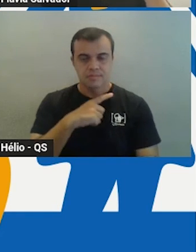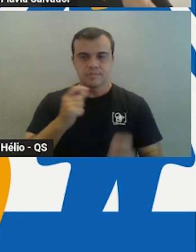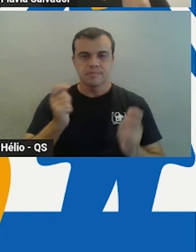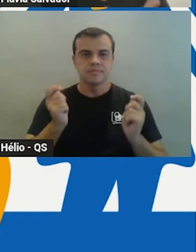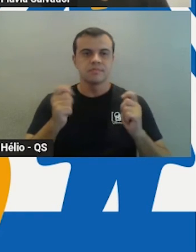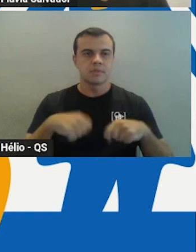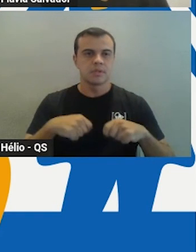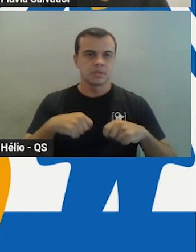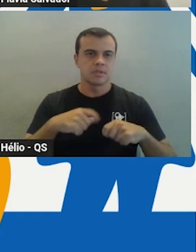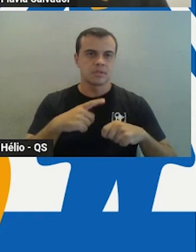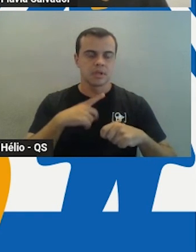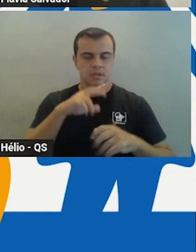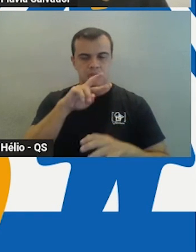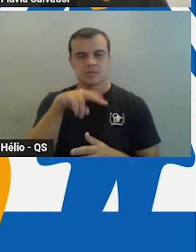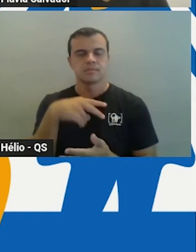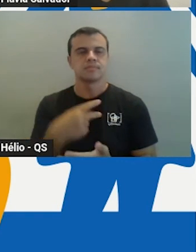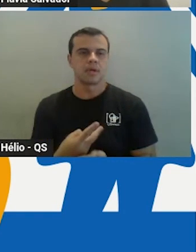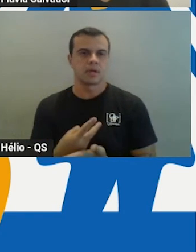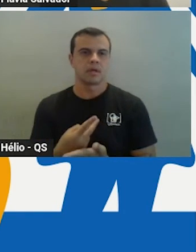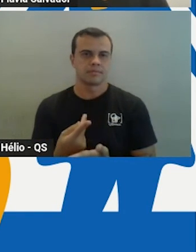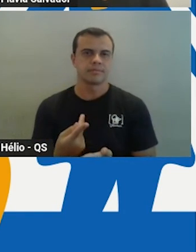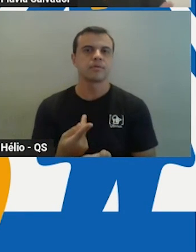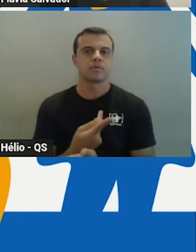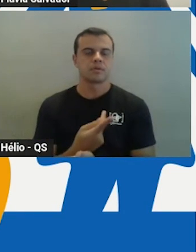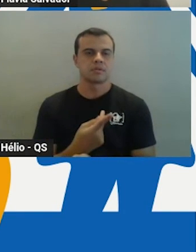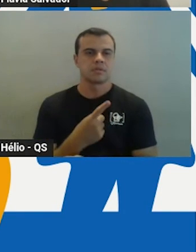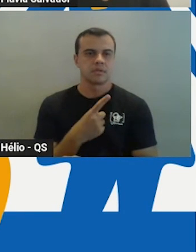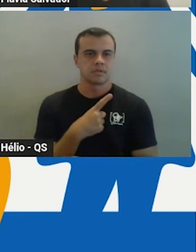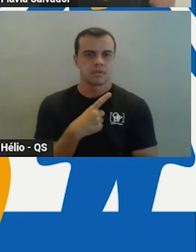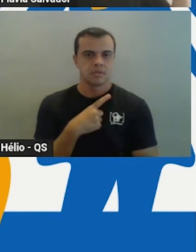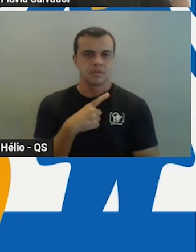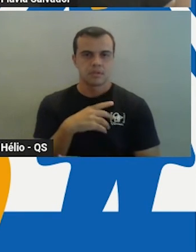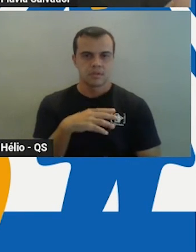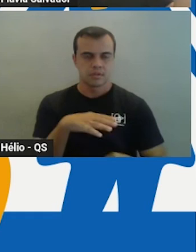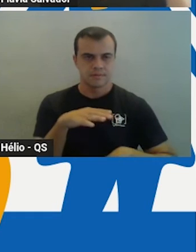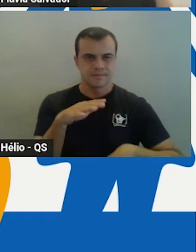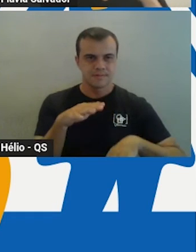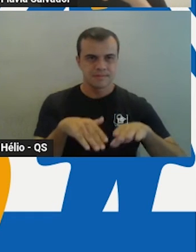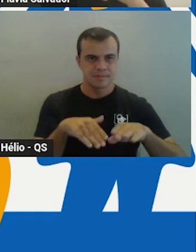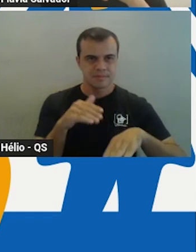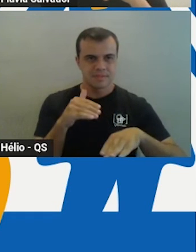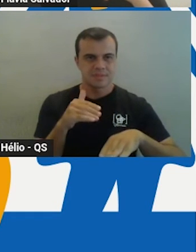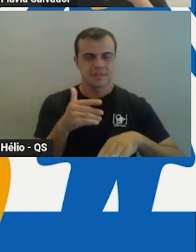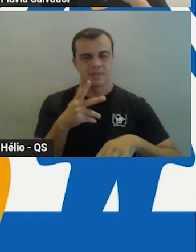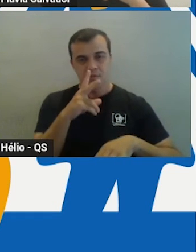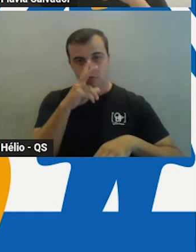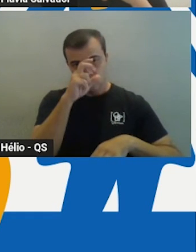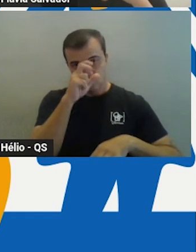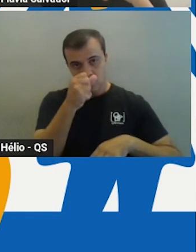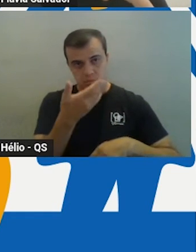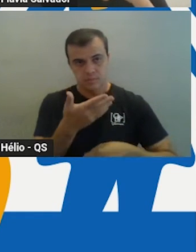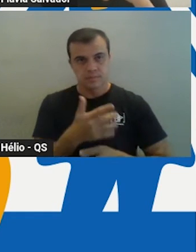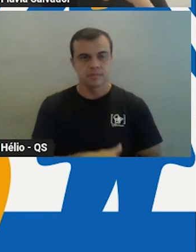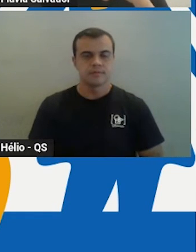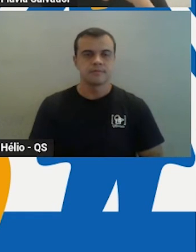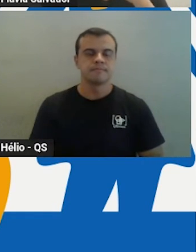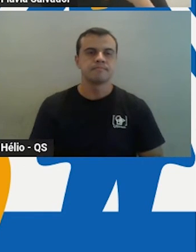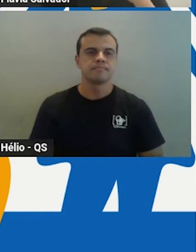pessoa é capaz de desmaiar por uma exposição a um determinado nível de decibel, né?